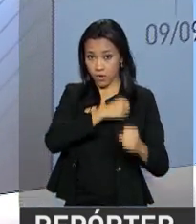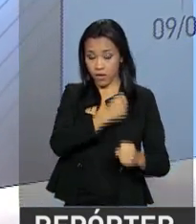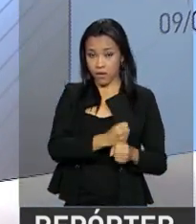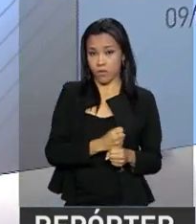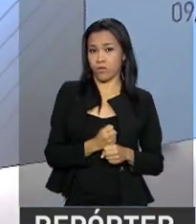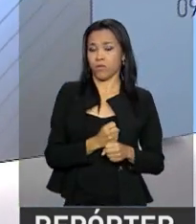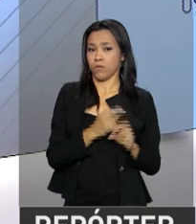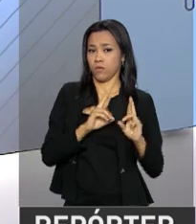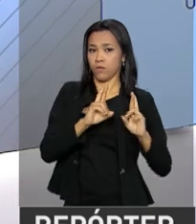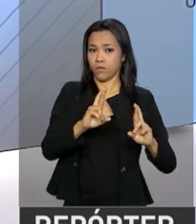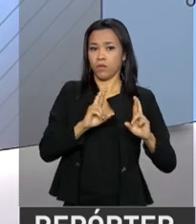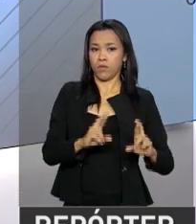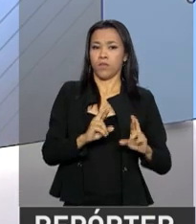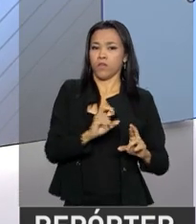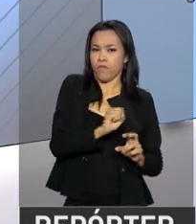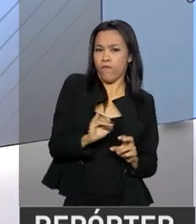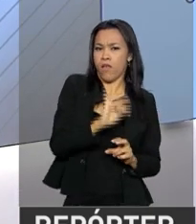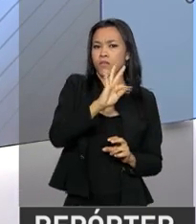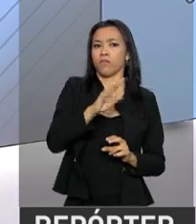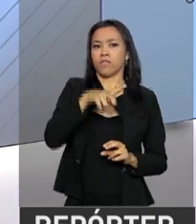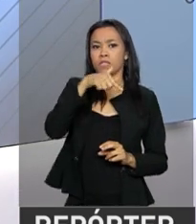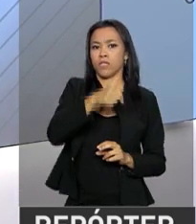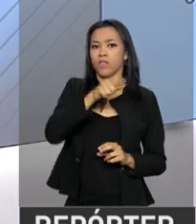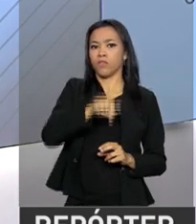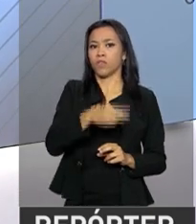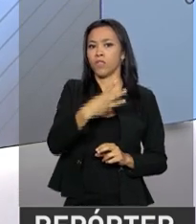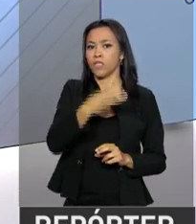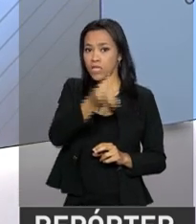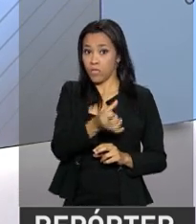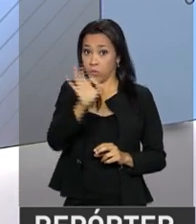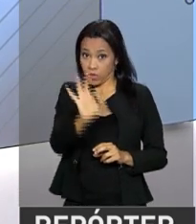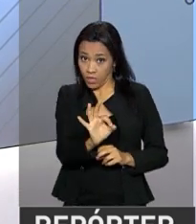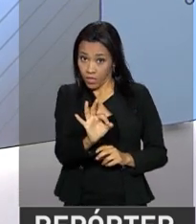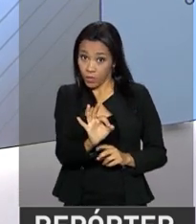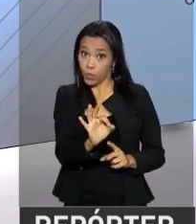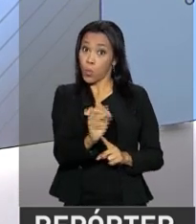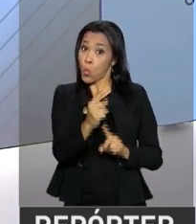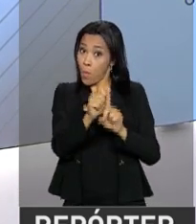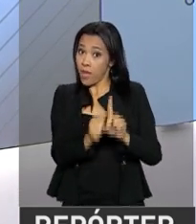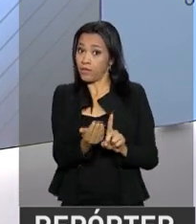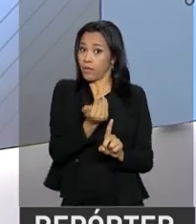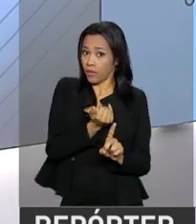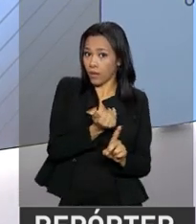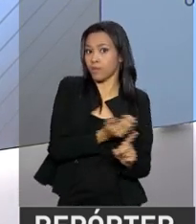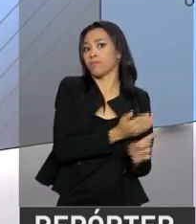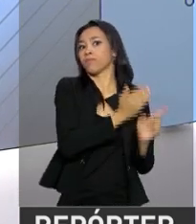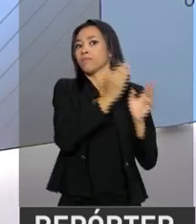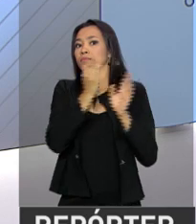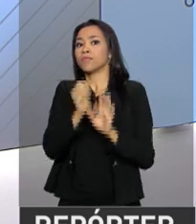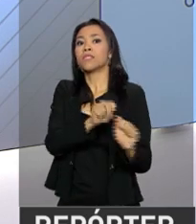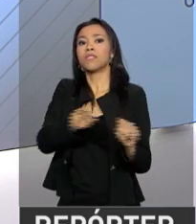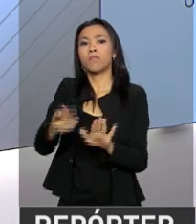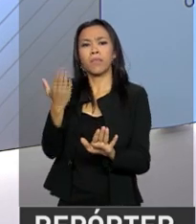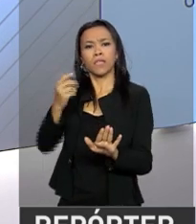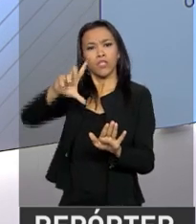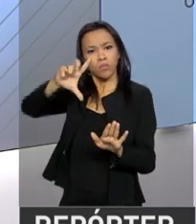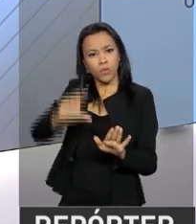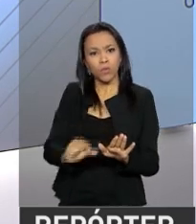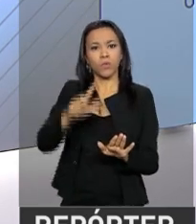expectativa de inflação era de 7,36% há um mês atrás. Na semana passada, caiu